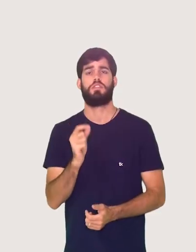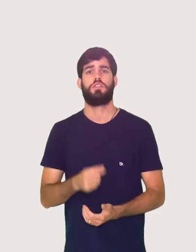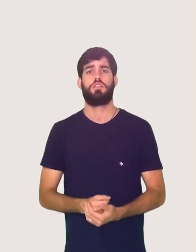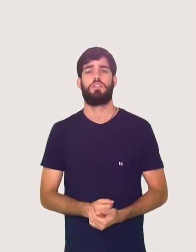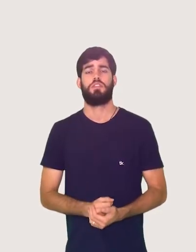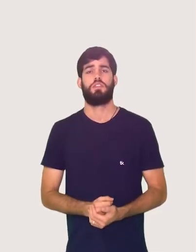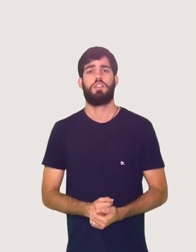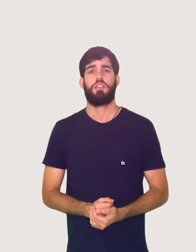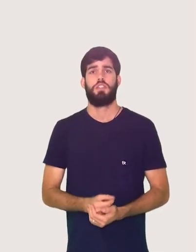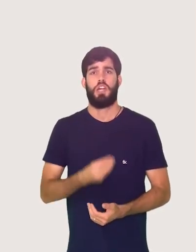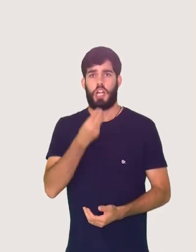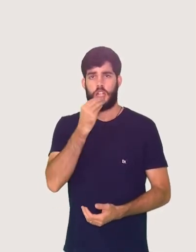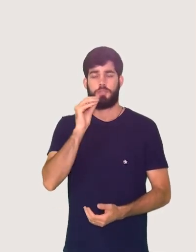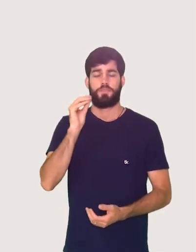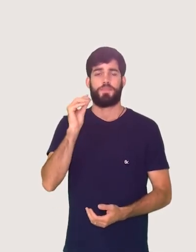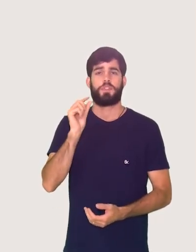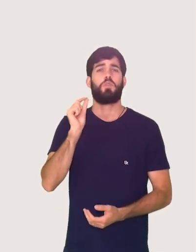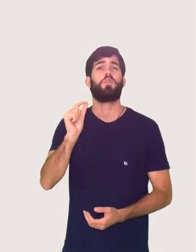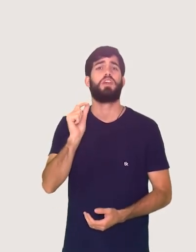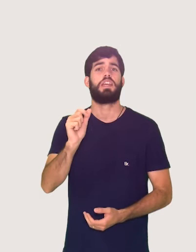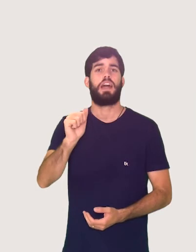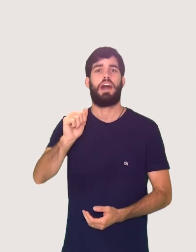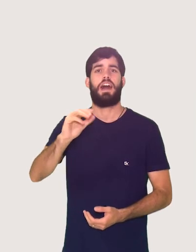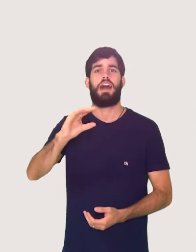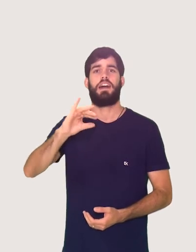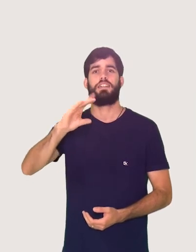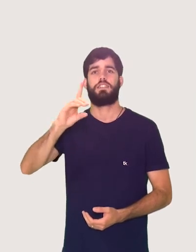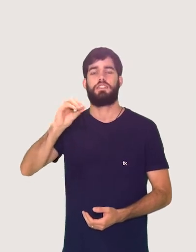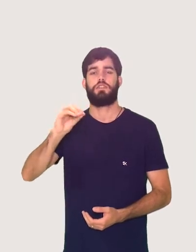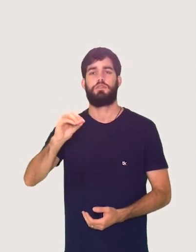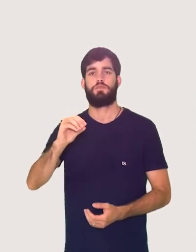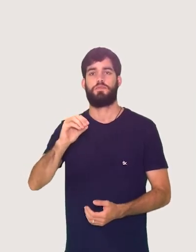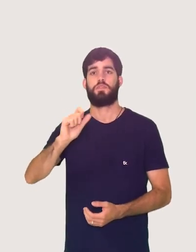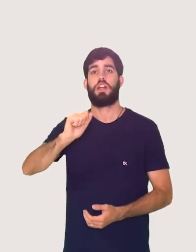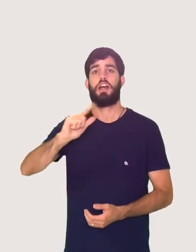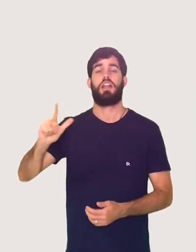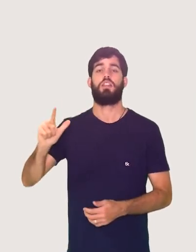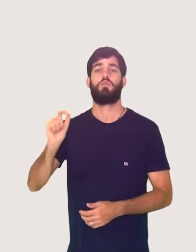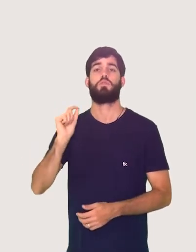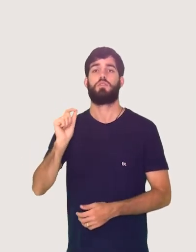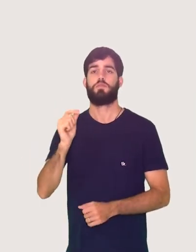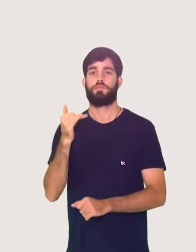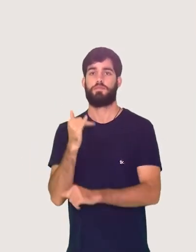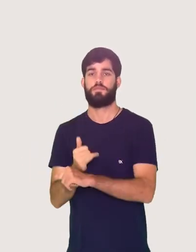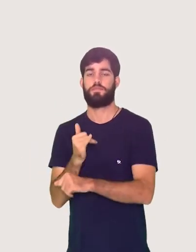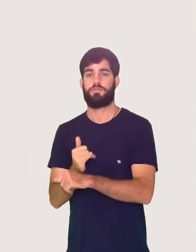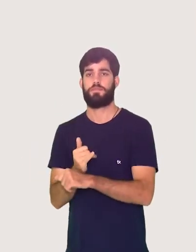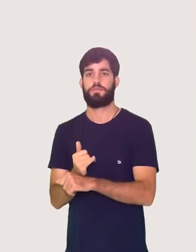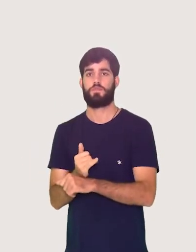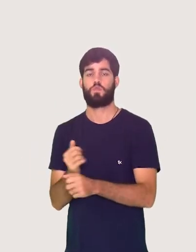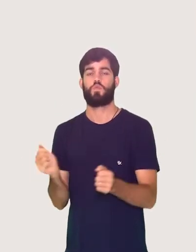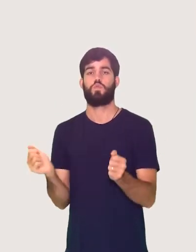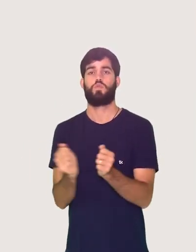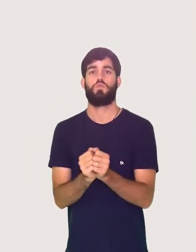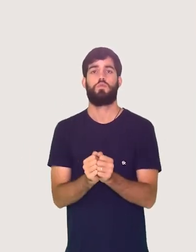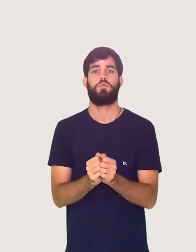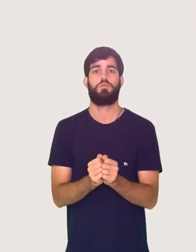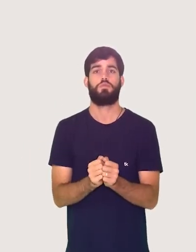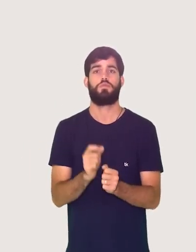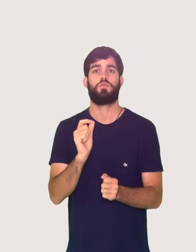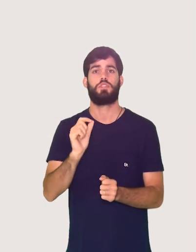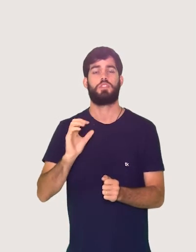O limão, ele é ácido. O alumínio é um metal. O alumínio em contato com o ácido, o alumínio